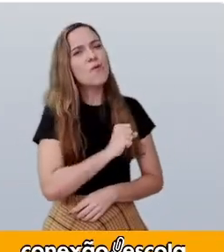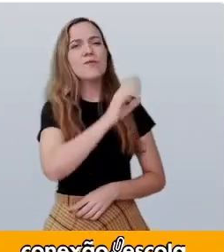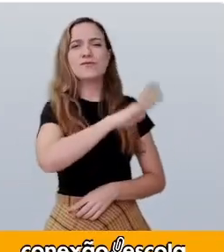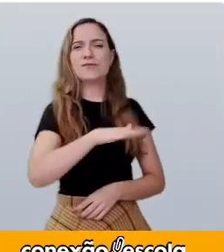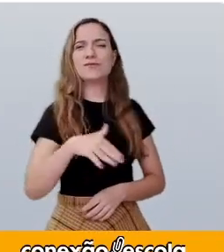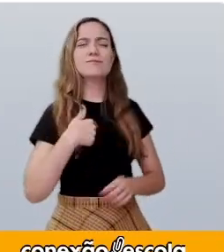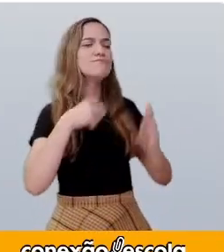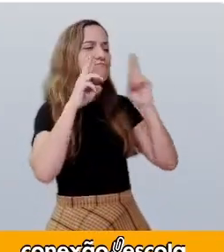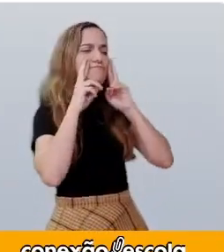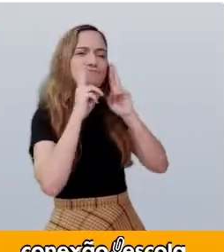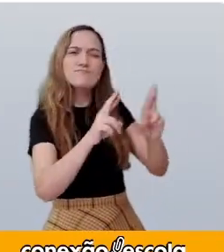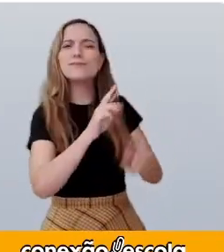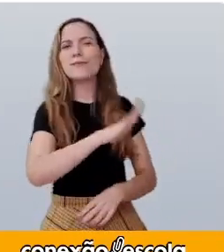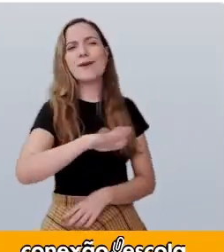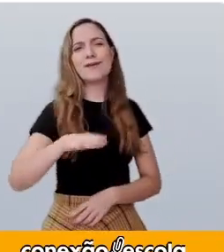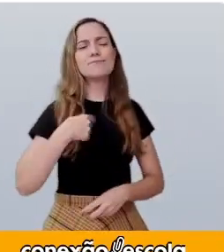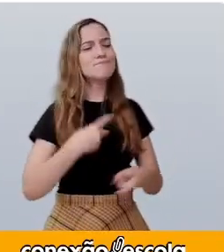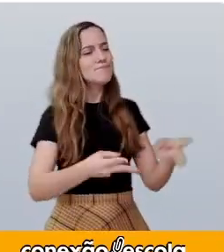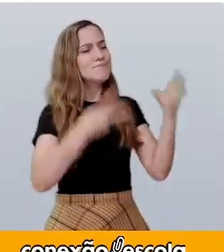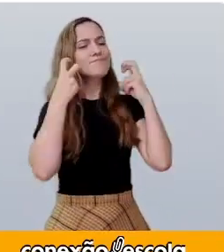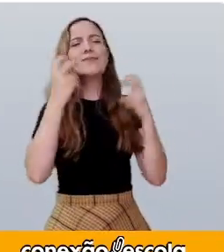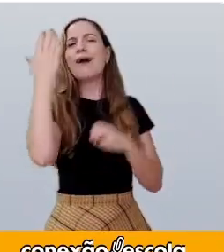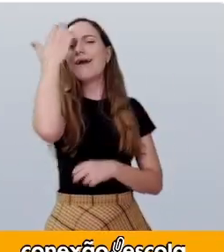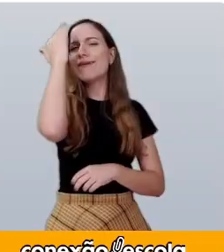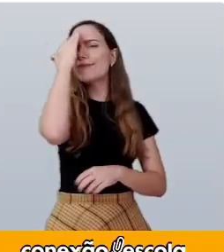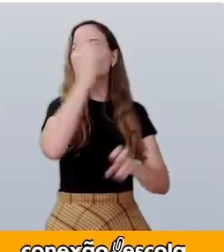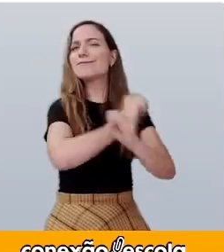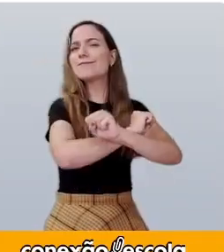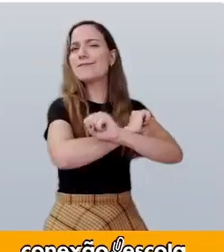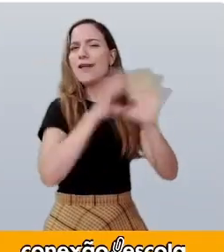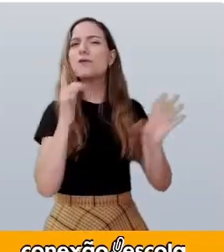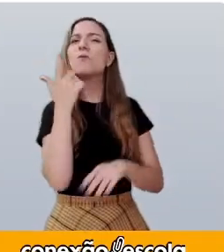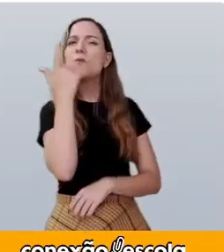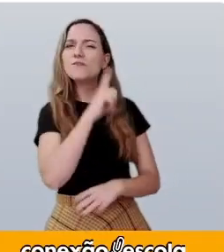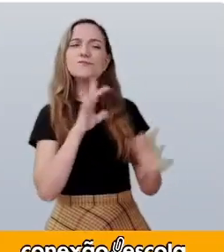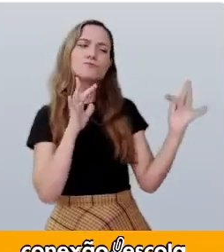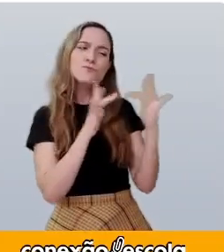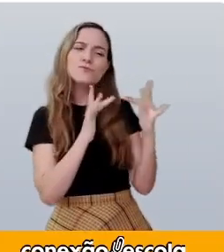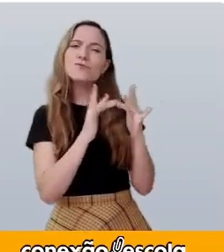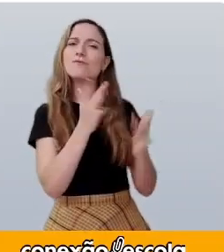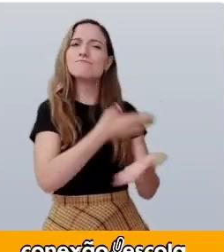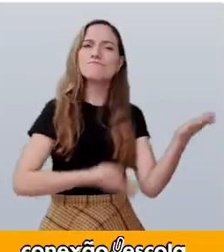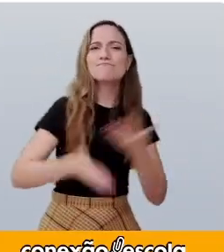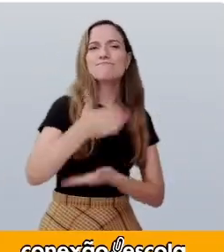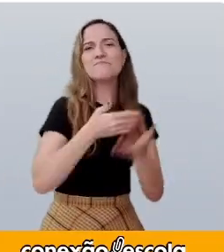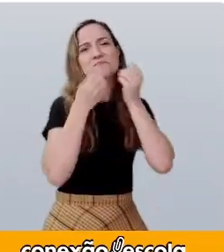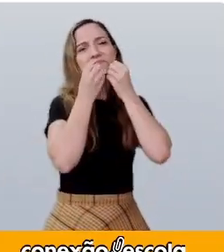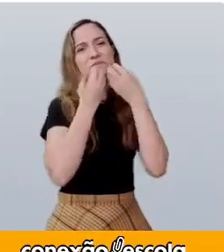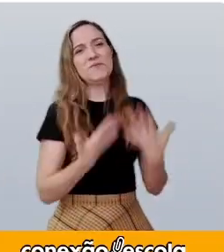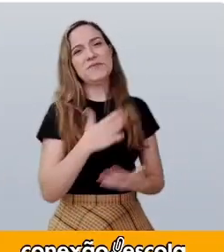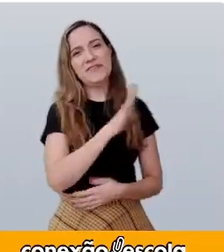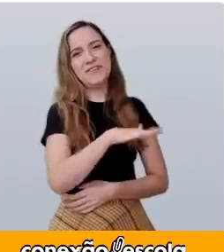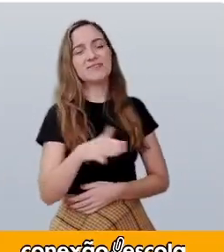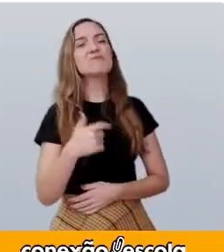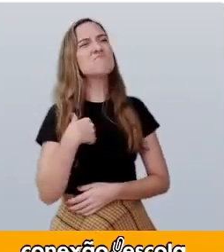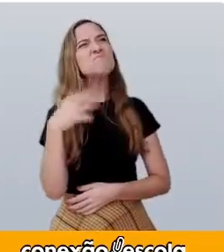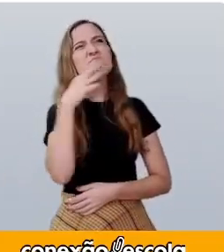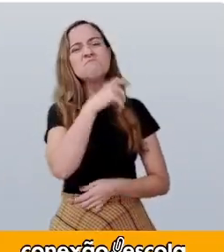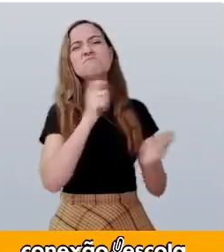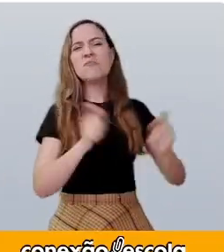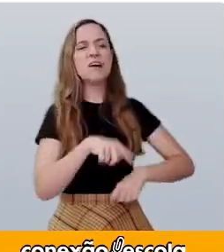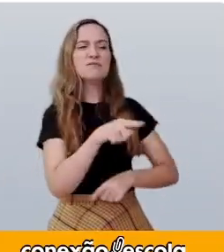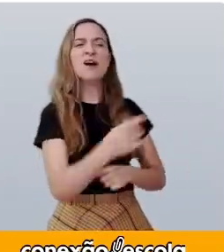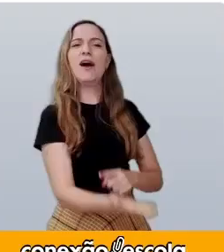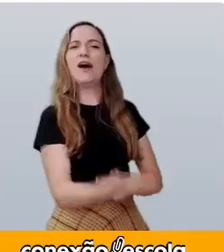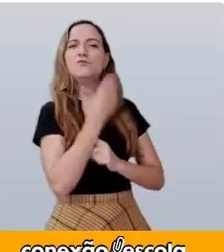criança e eu entendo criança. Eu tenho sempre um contato muito bom com criança. Eu acho que é isso que me leva,